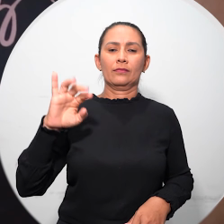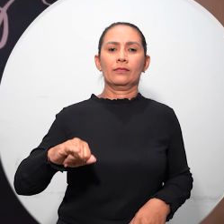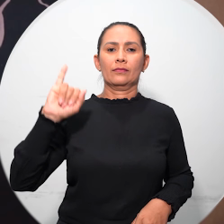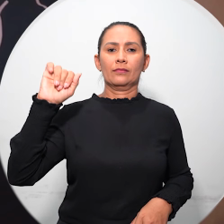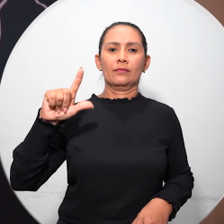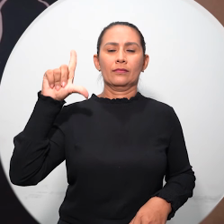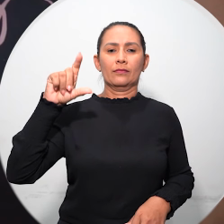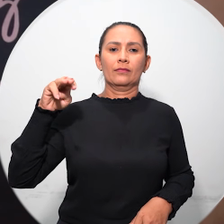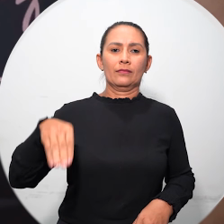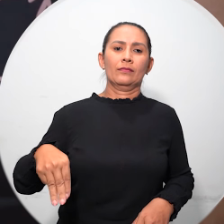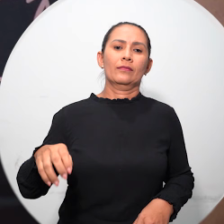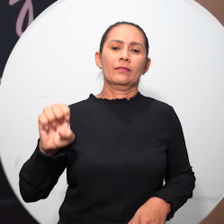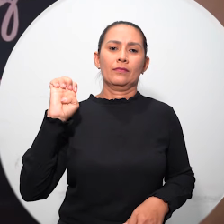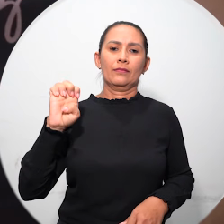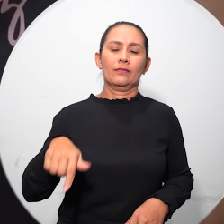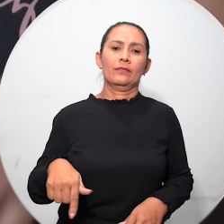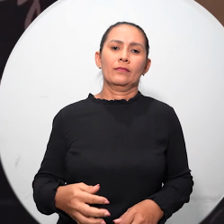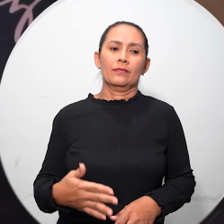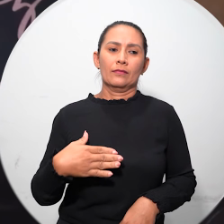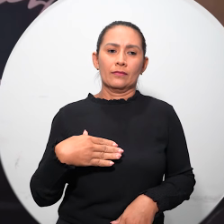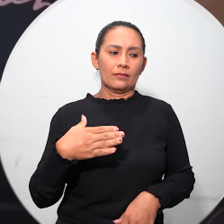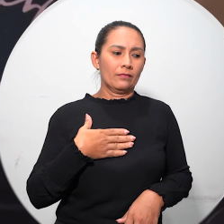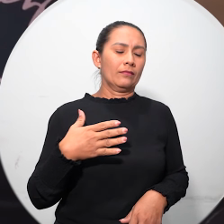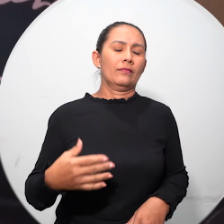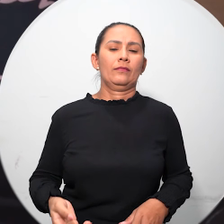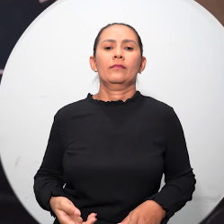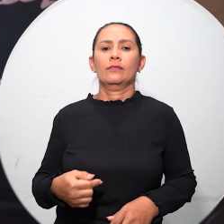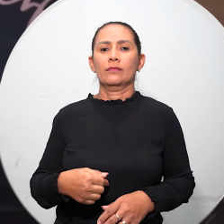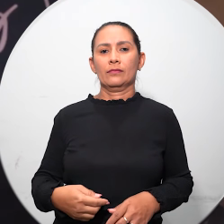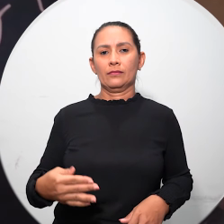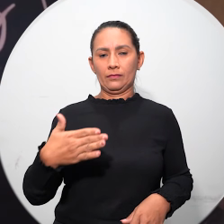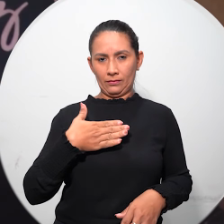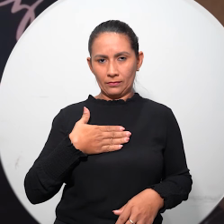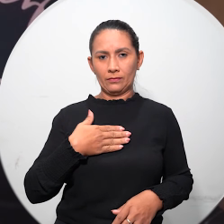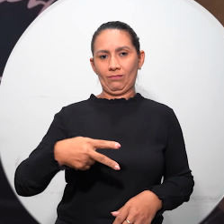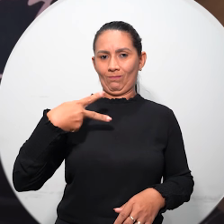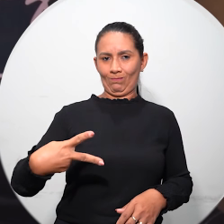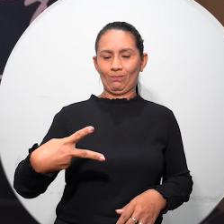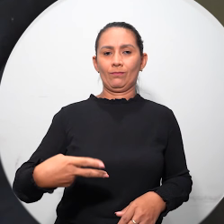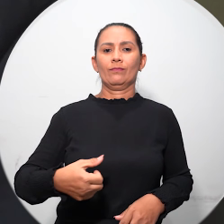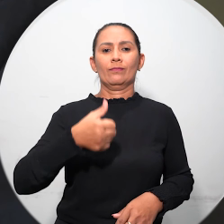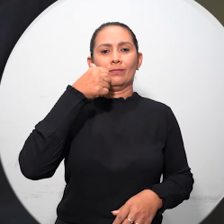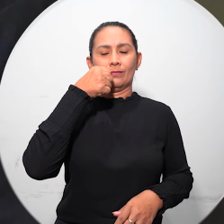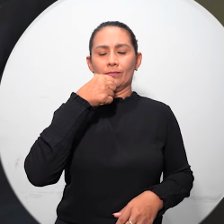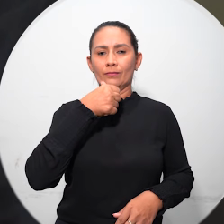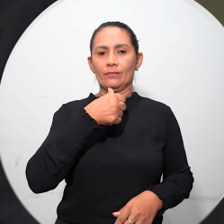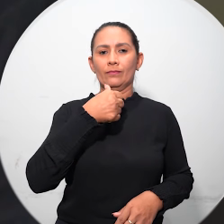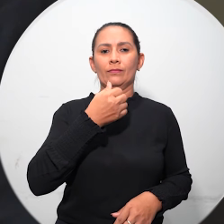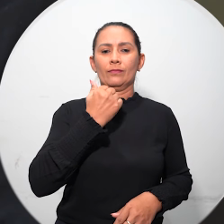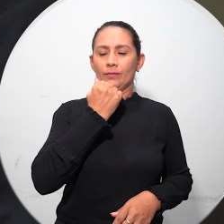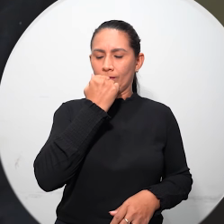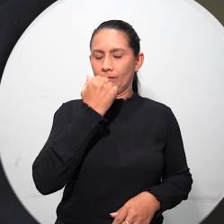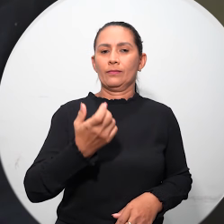não é isso? E fiquei com a biológica, que é a verdadeira ela, né? Eu tinha 2 mães e 2 pais. Aí eu perdi minha mãe, que me